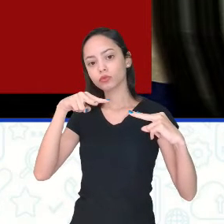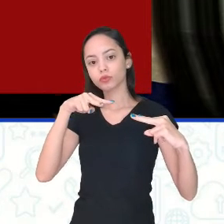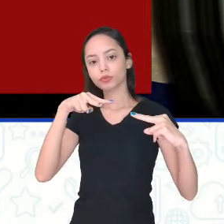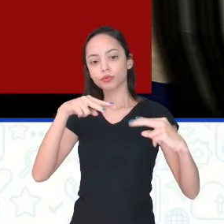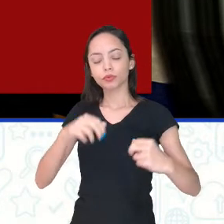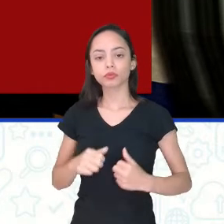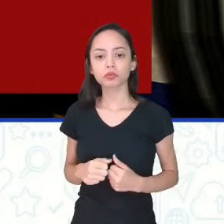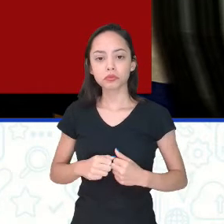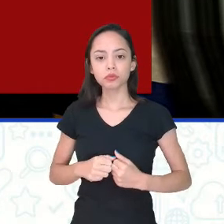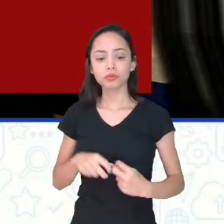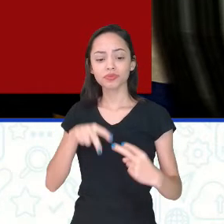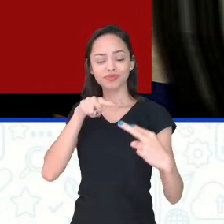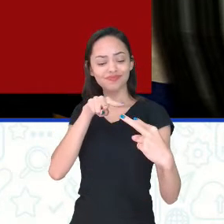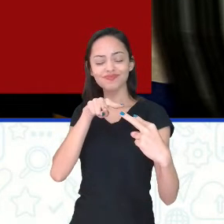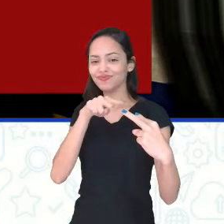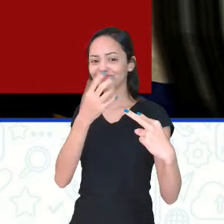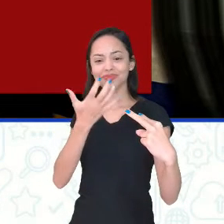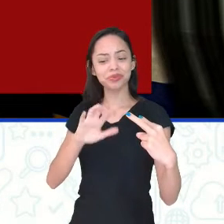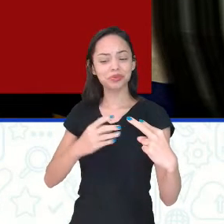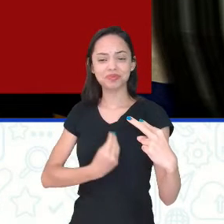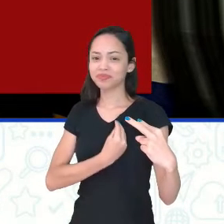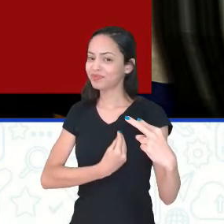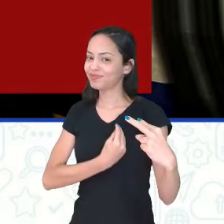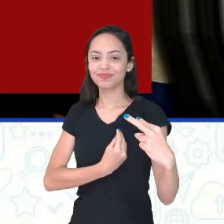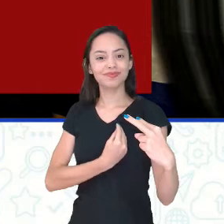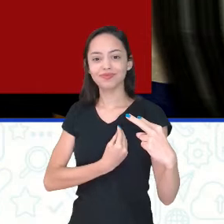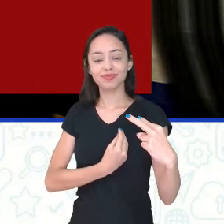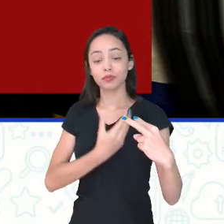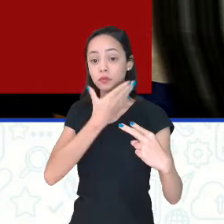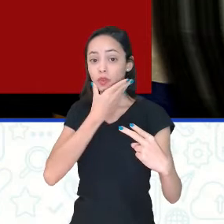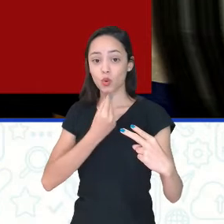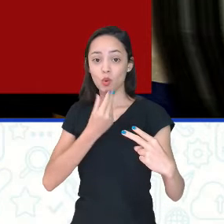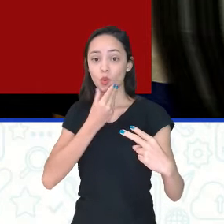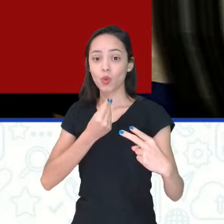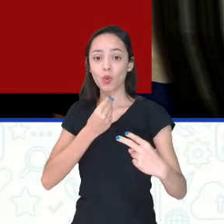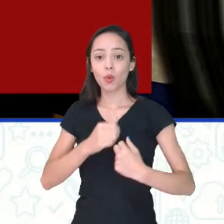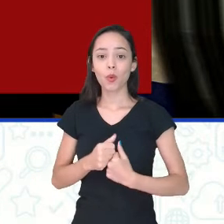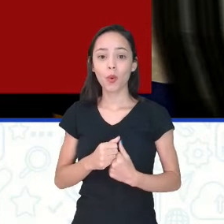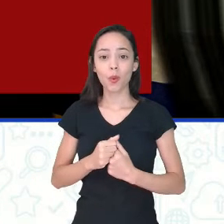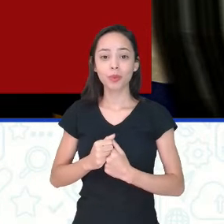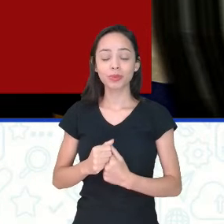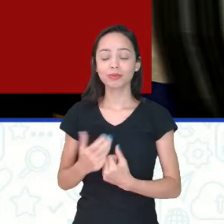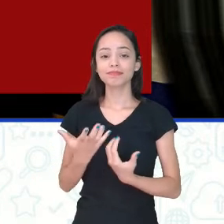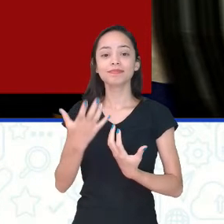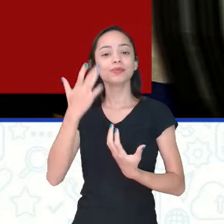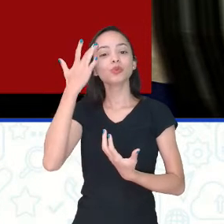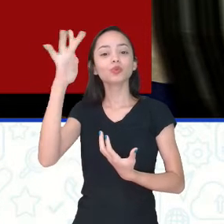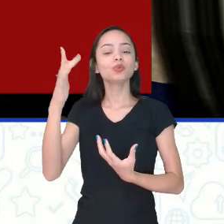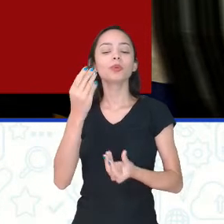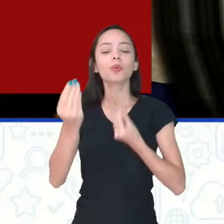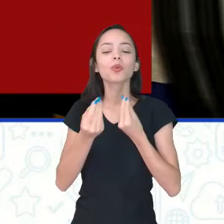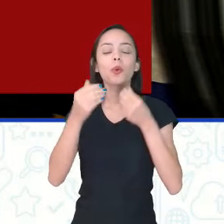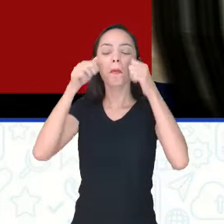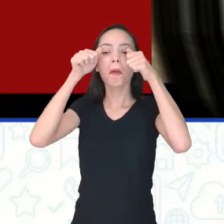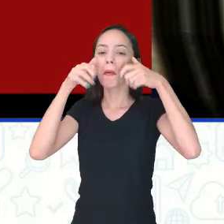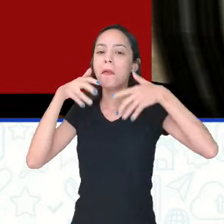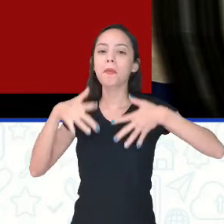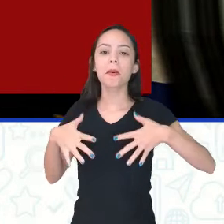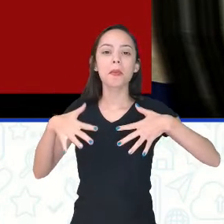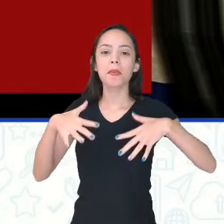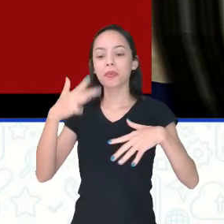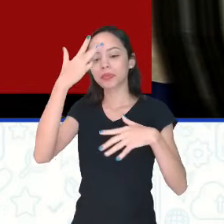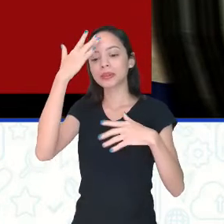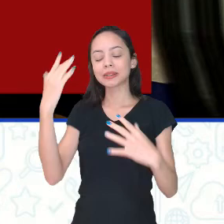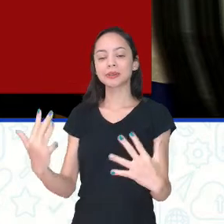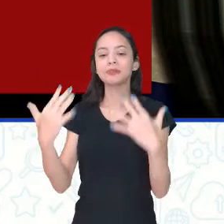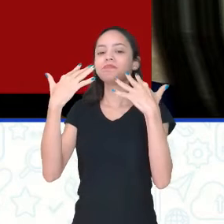Nenhuma delas queria estar ali. O homem não foi ensinado a chorar em público. A moça ao meu lado